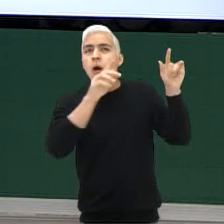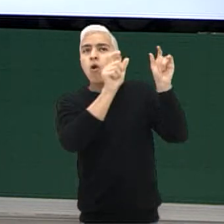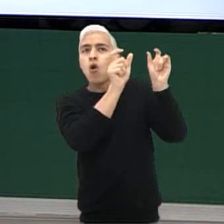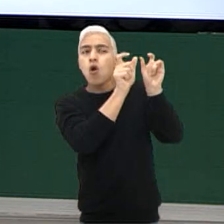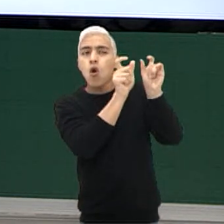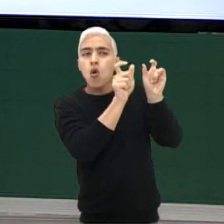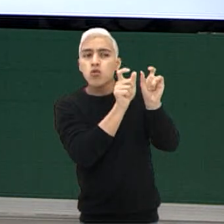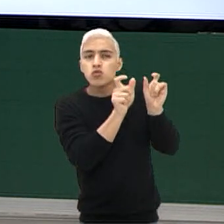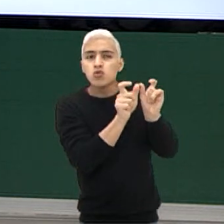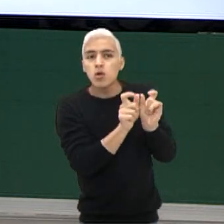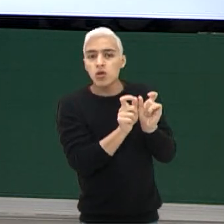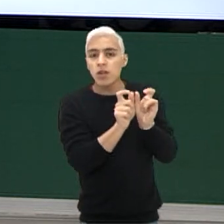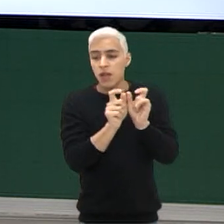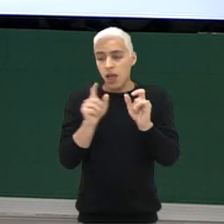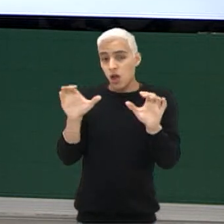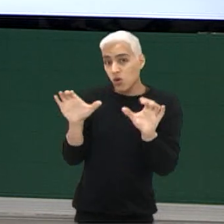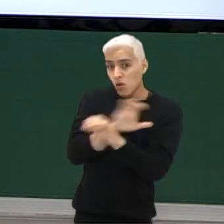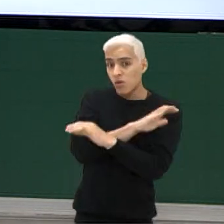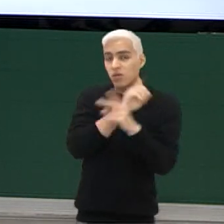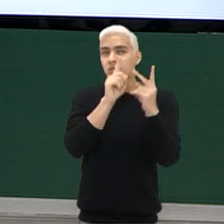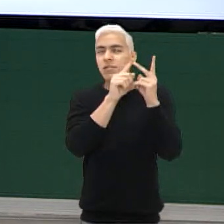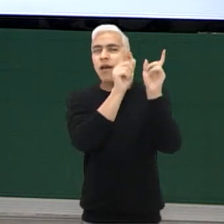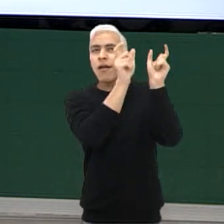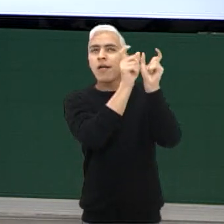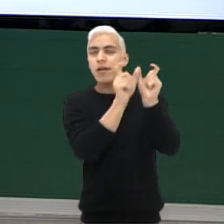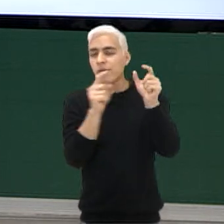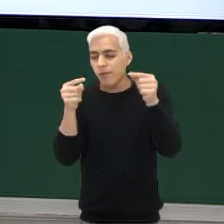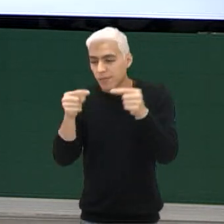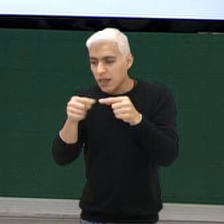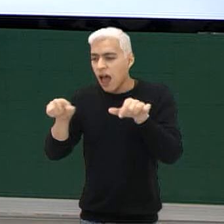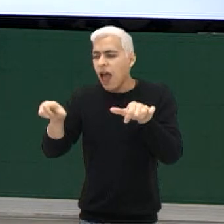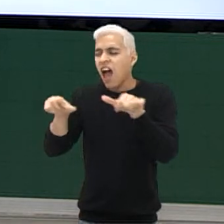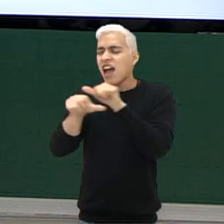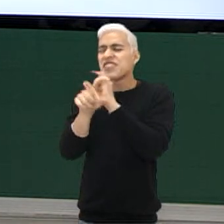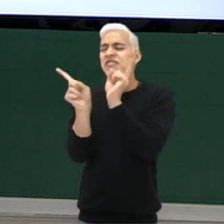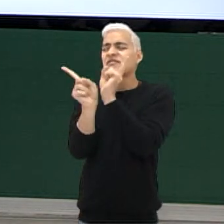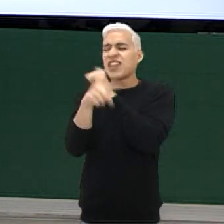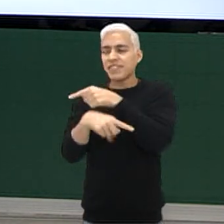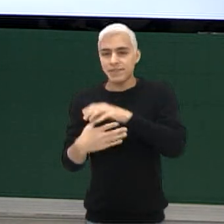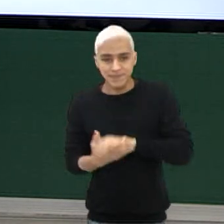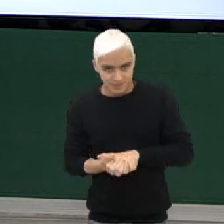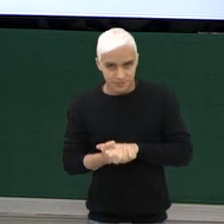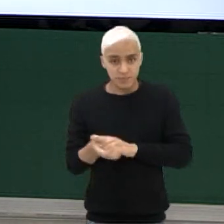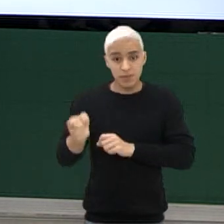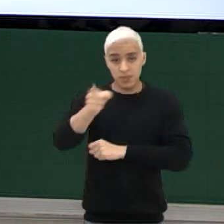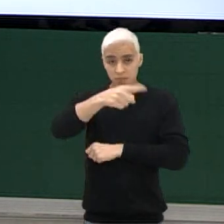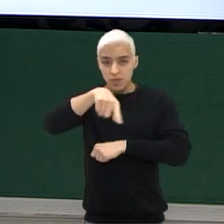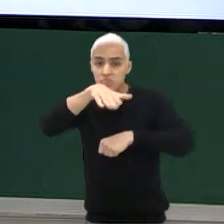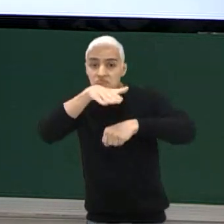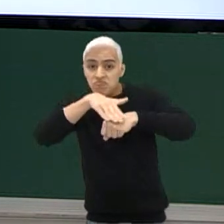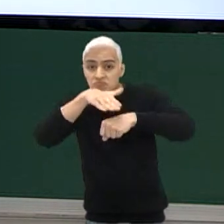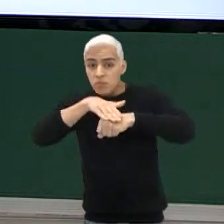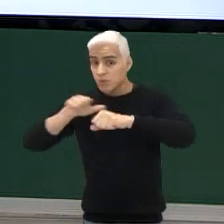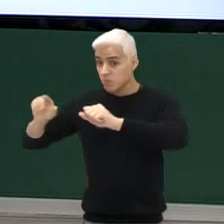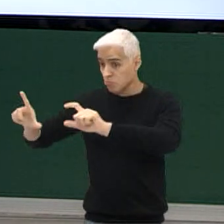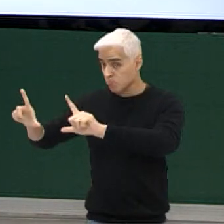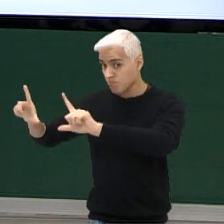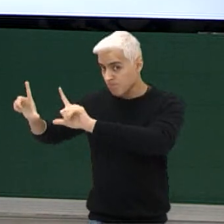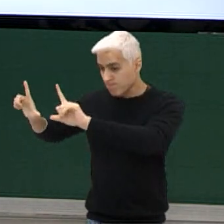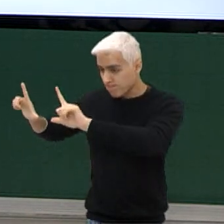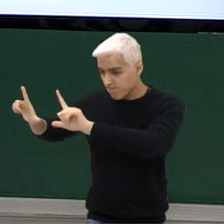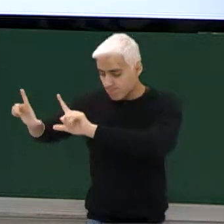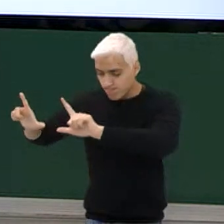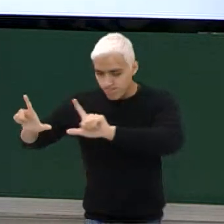tenho para conclusiva e adversativa. Vocês vão pegar esse anúncio,